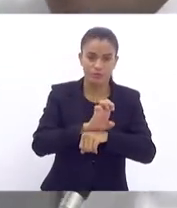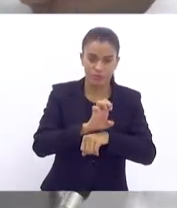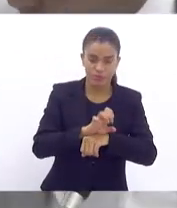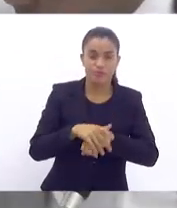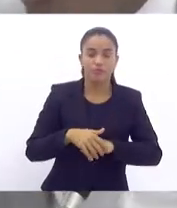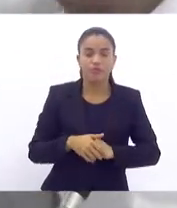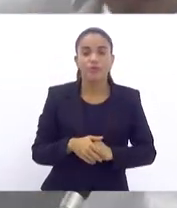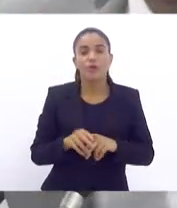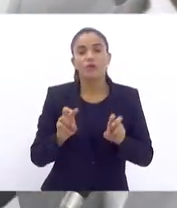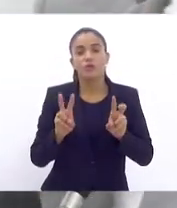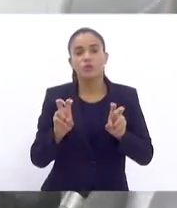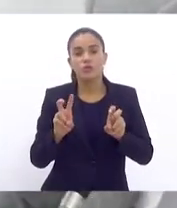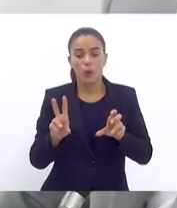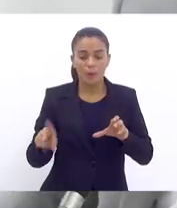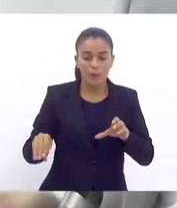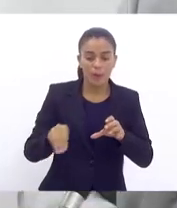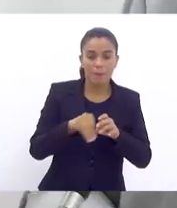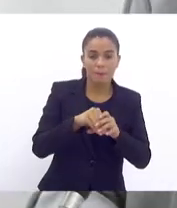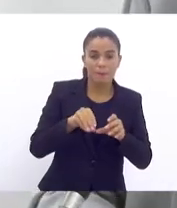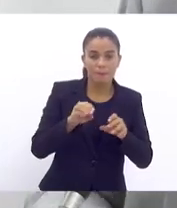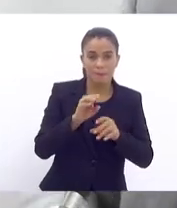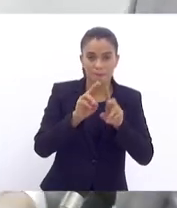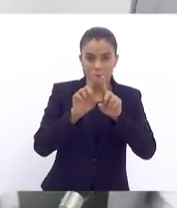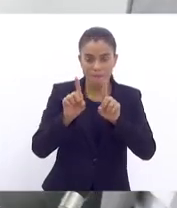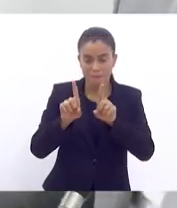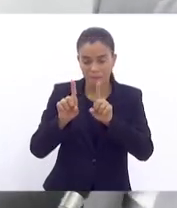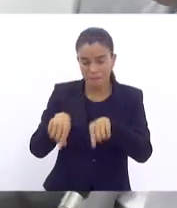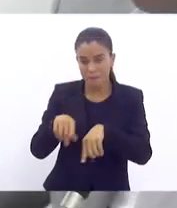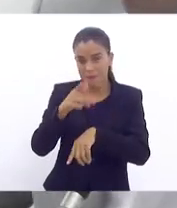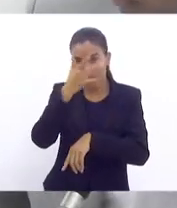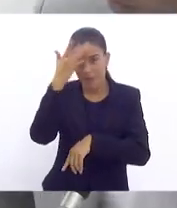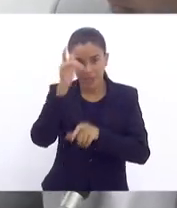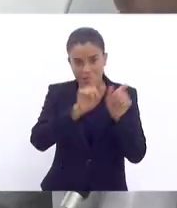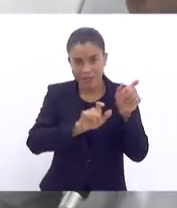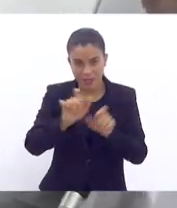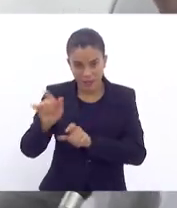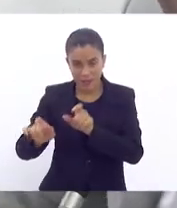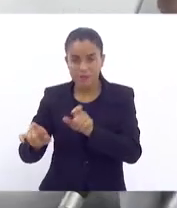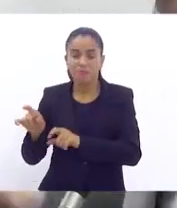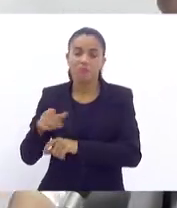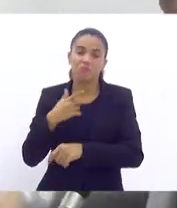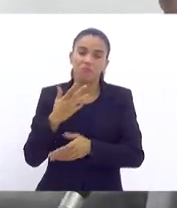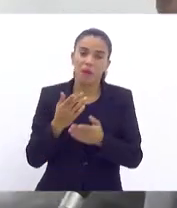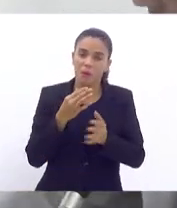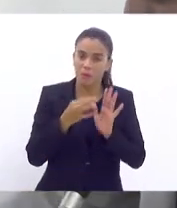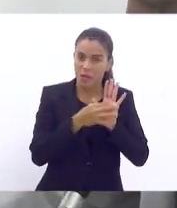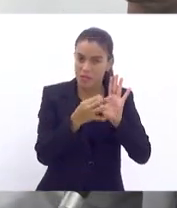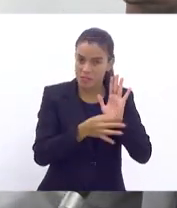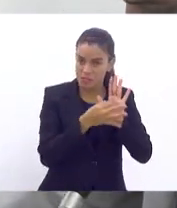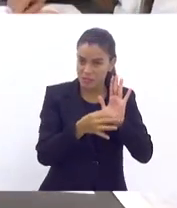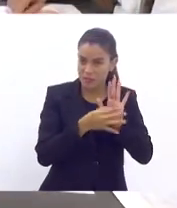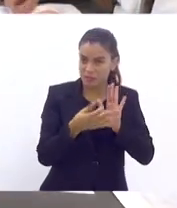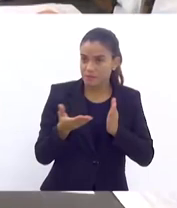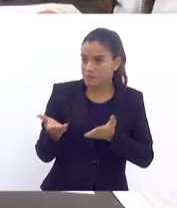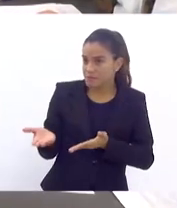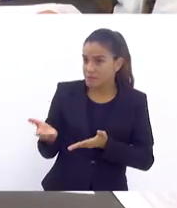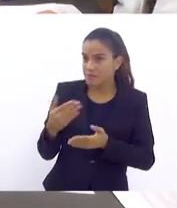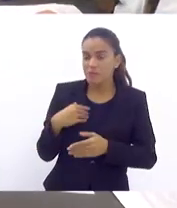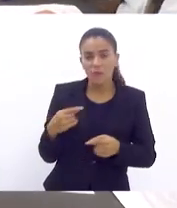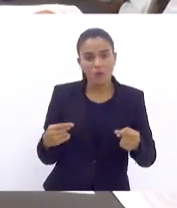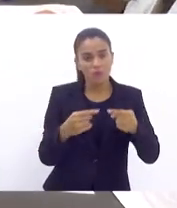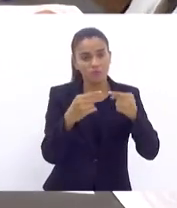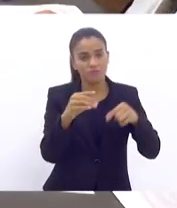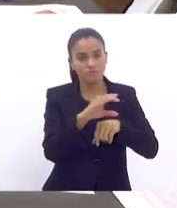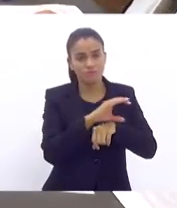participação de membros não governamentais e da outras providências para parecer Deputado Filipinho rave pela constitucionalidade